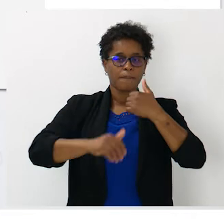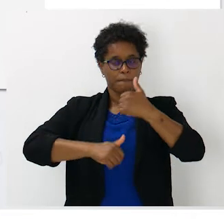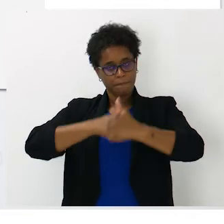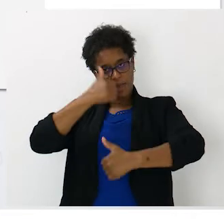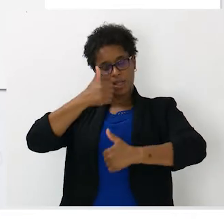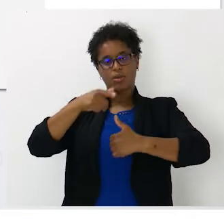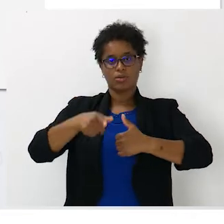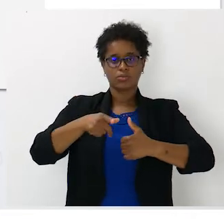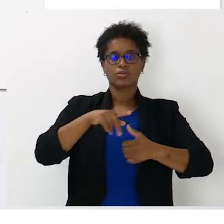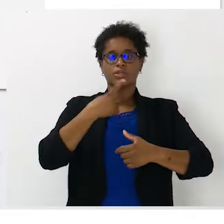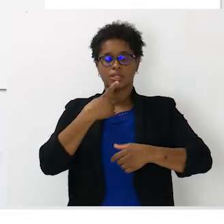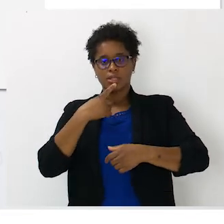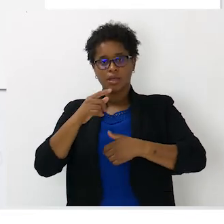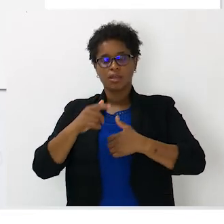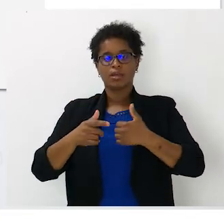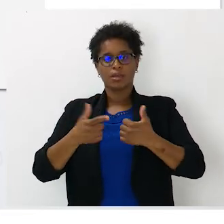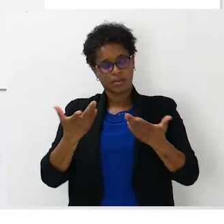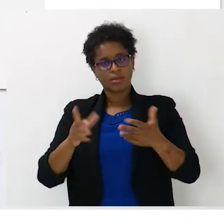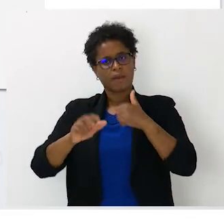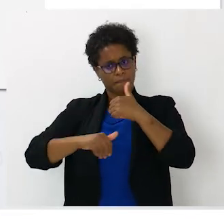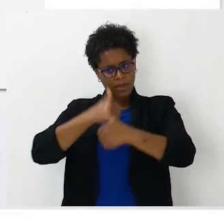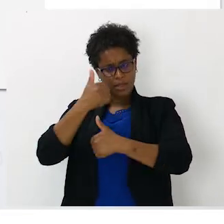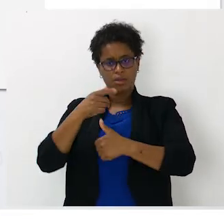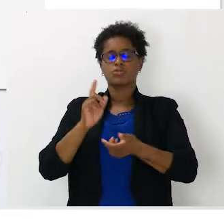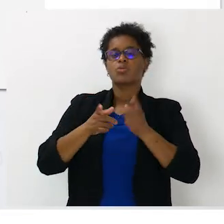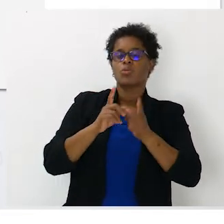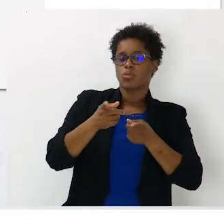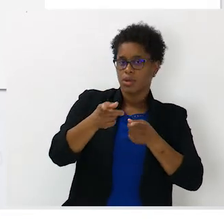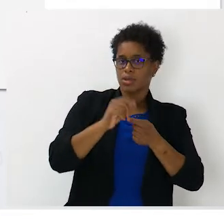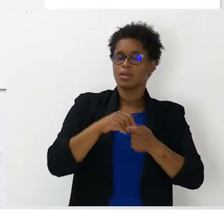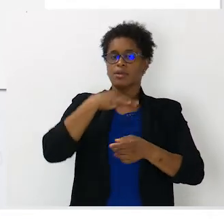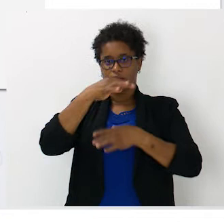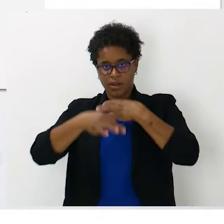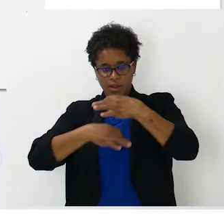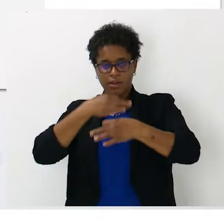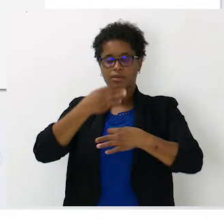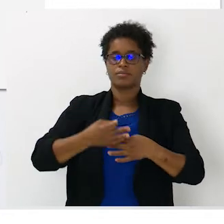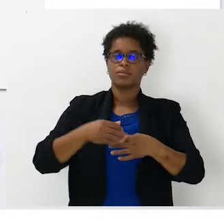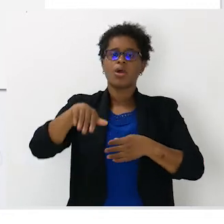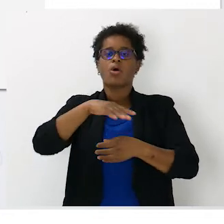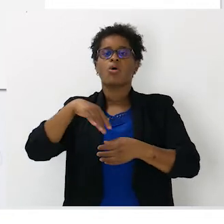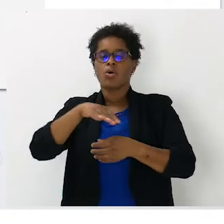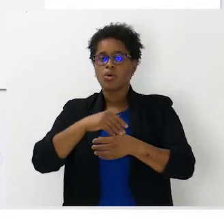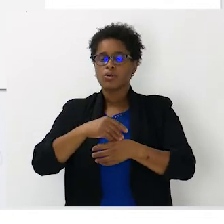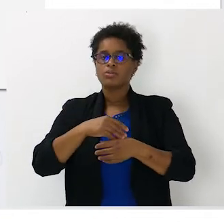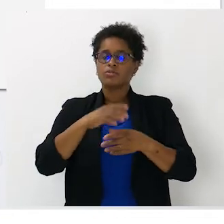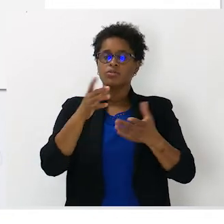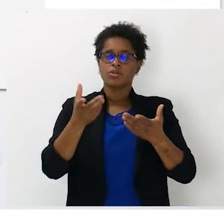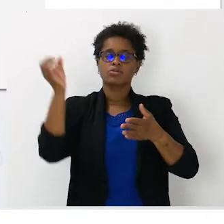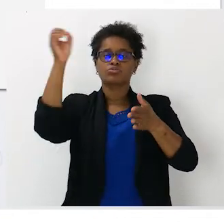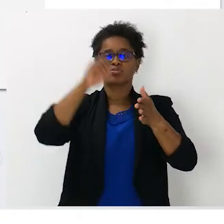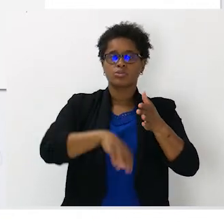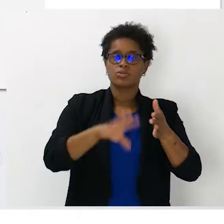melhor ou compreendermos ainda melhor sobre aquilo que dissemos, onde são colocados